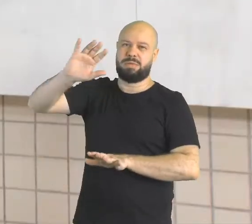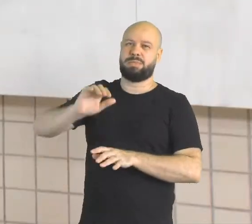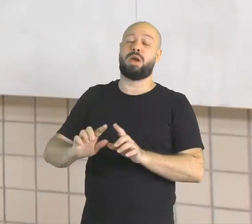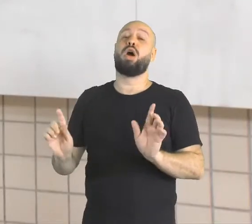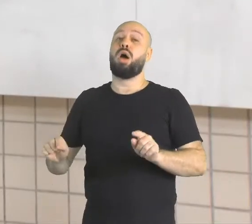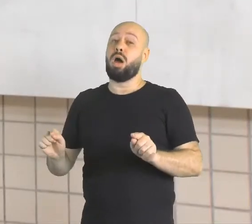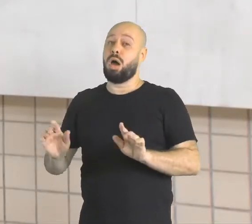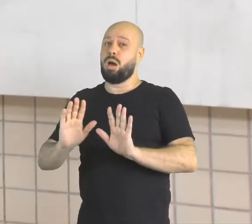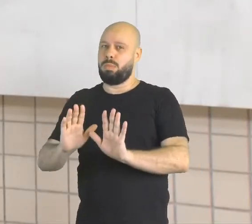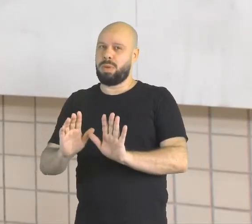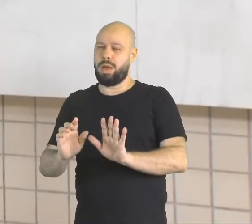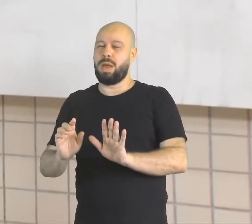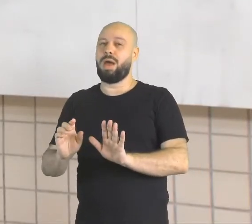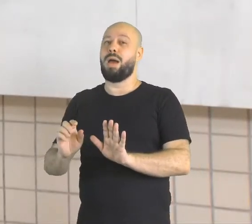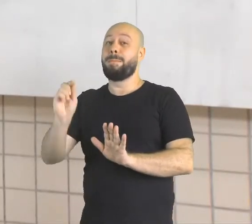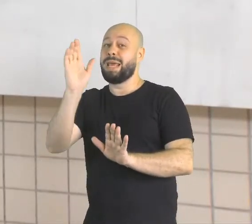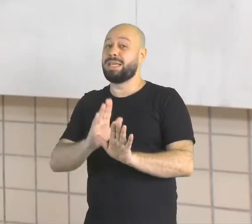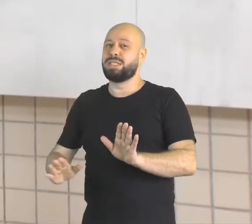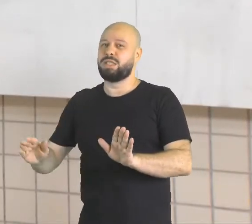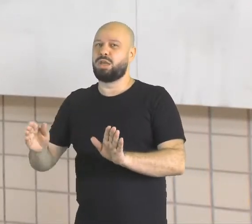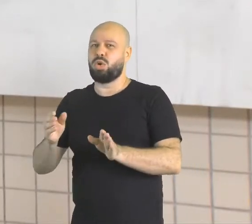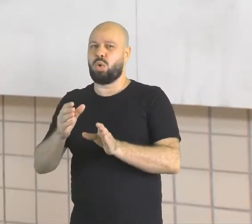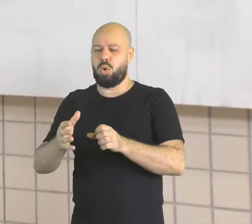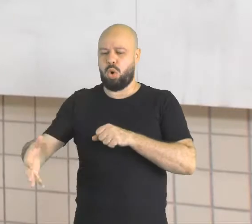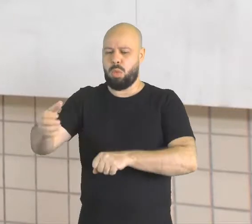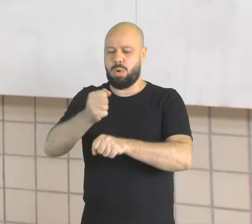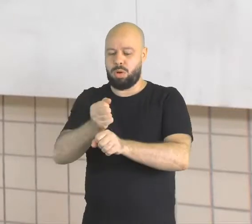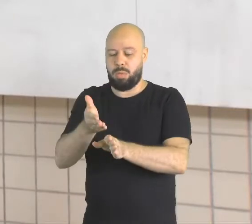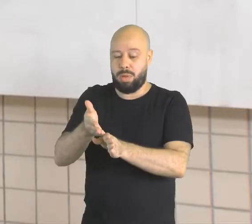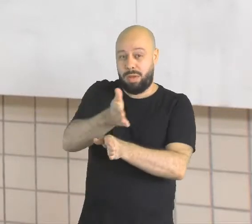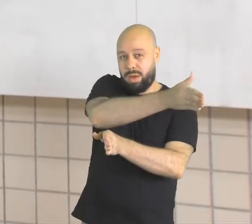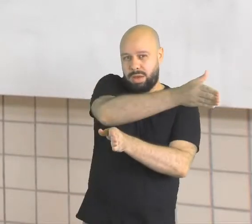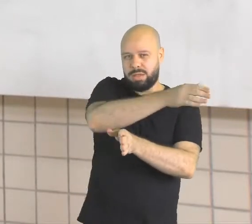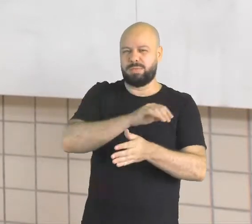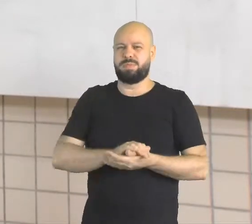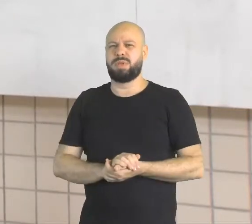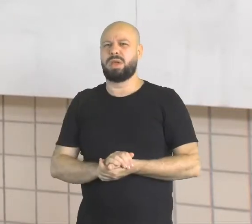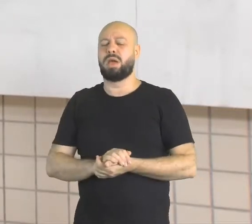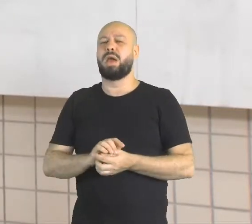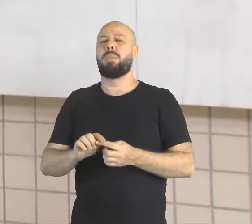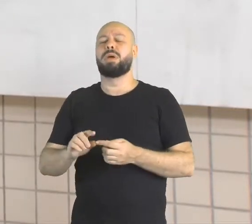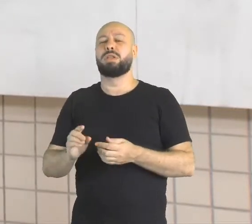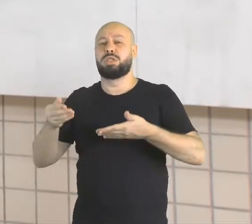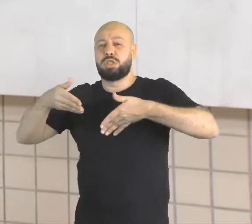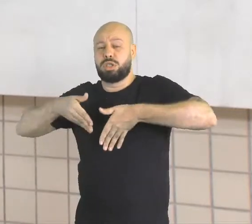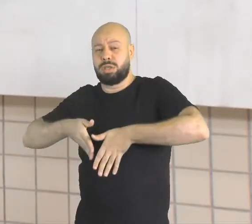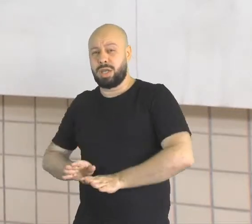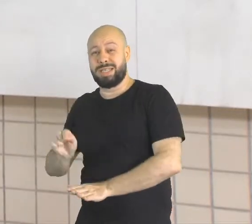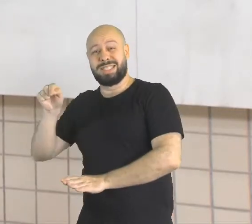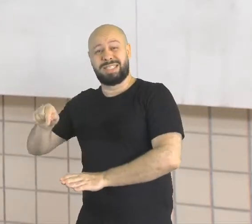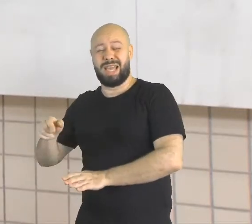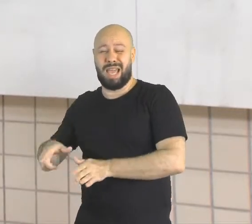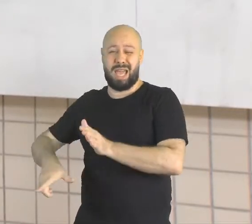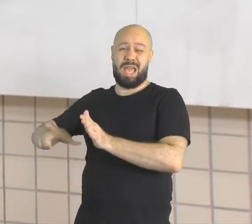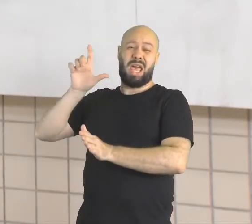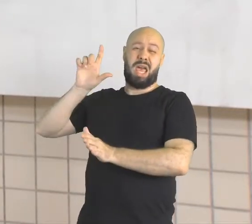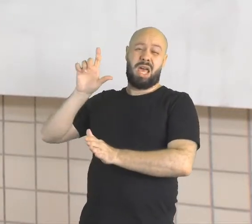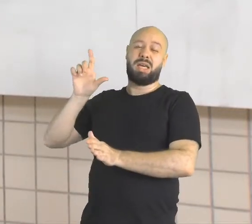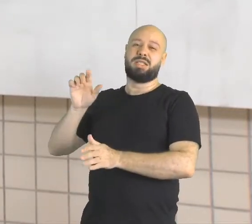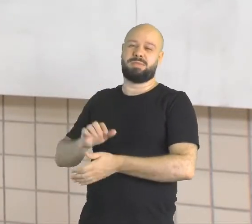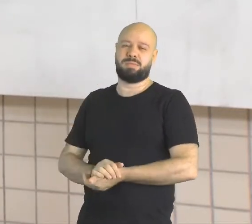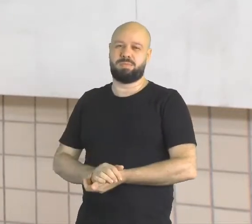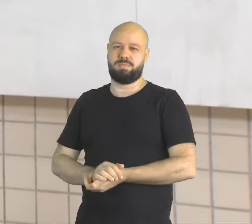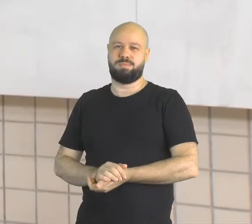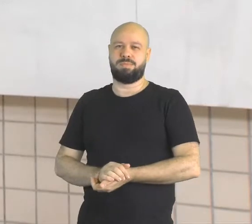Esse Brasil pré-colonial. Os nativos já existiam antes da chegada dos portugueses.